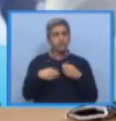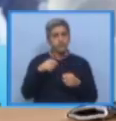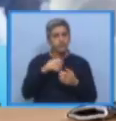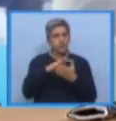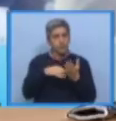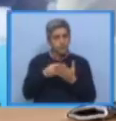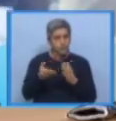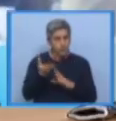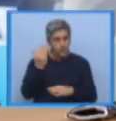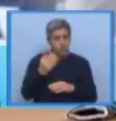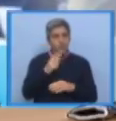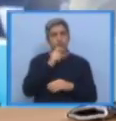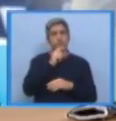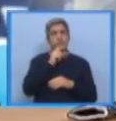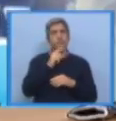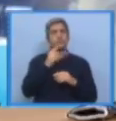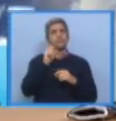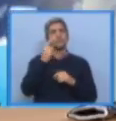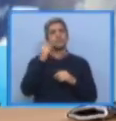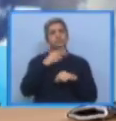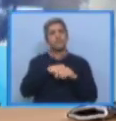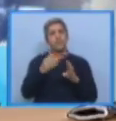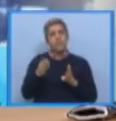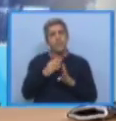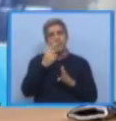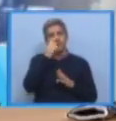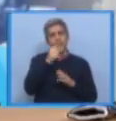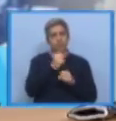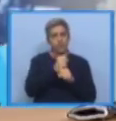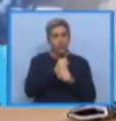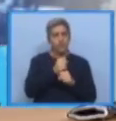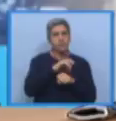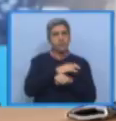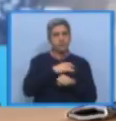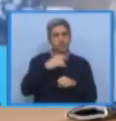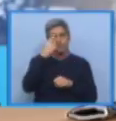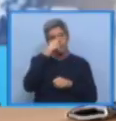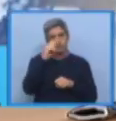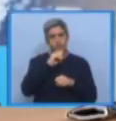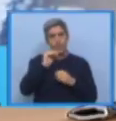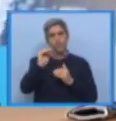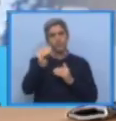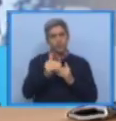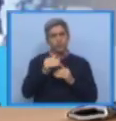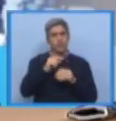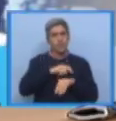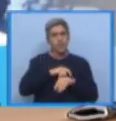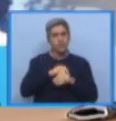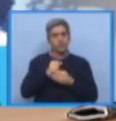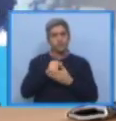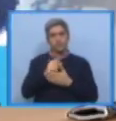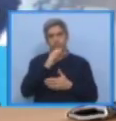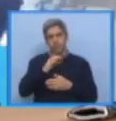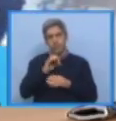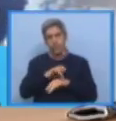de horário, a possibilidade de temporariamente, por exemplo, os trabalhadores, nomeadamente os médicos e enfermeiros, reduzirem o tempo de horário para o apoio de um familiar